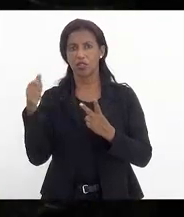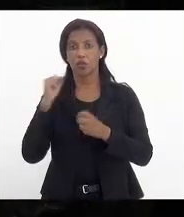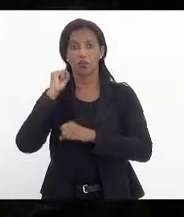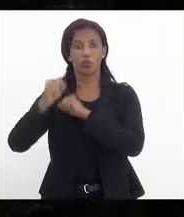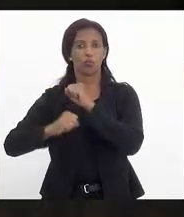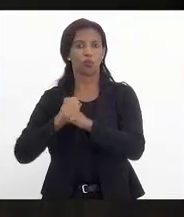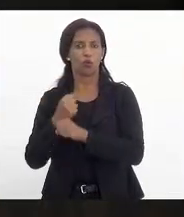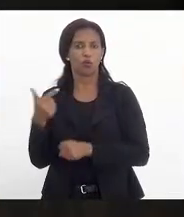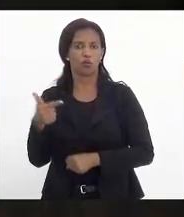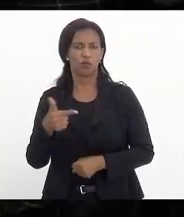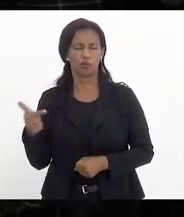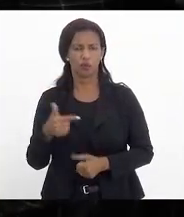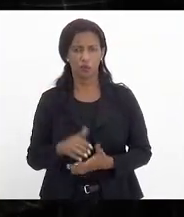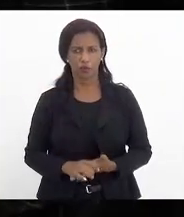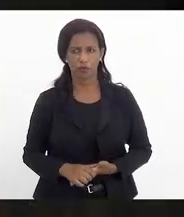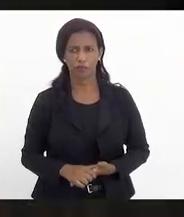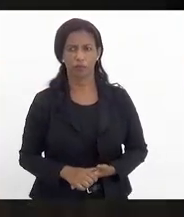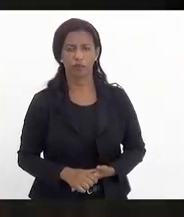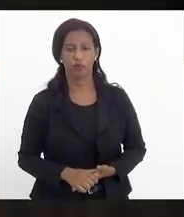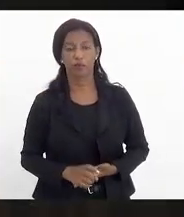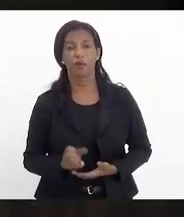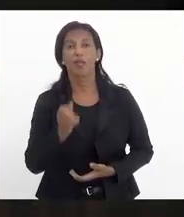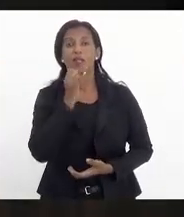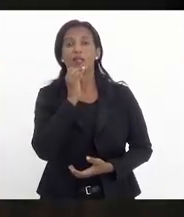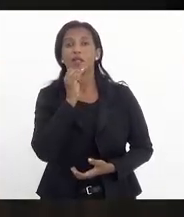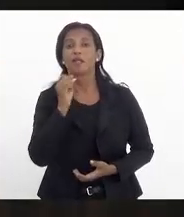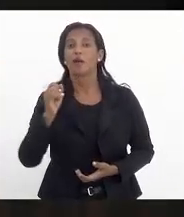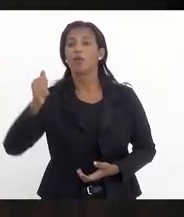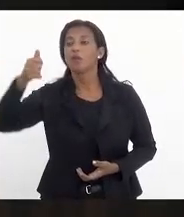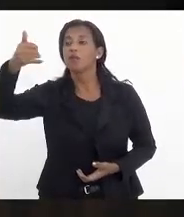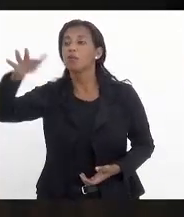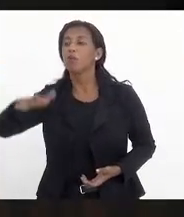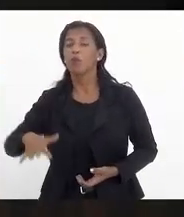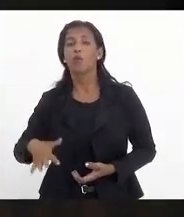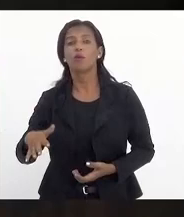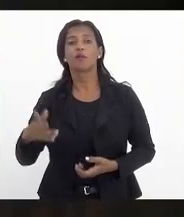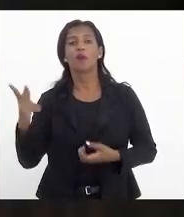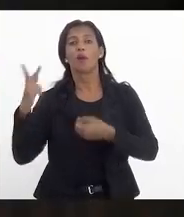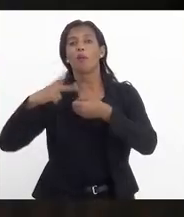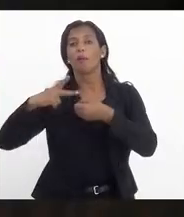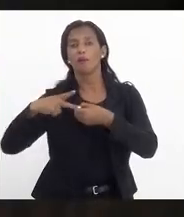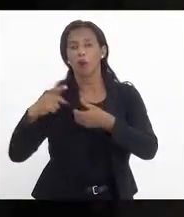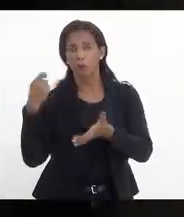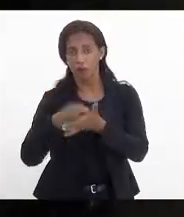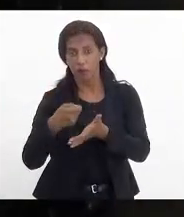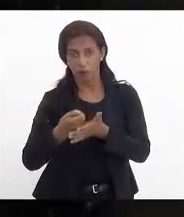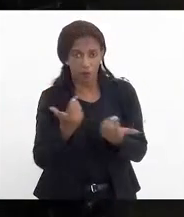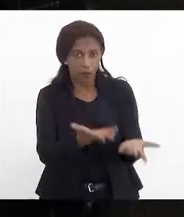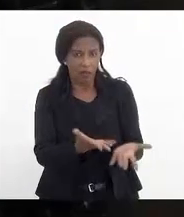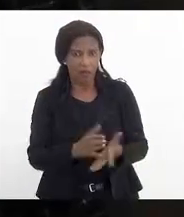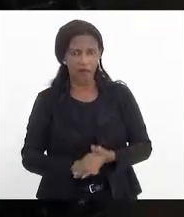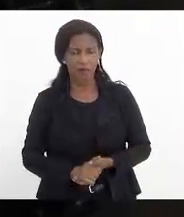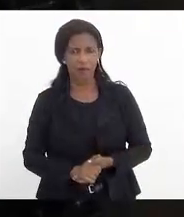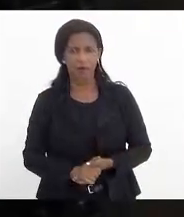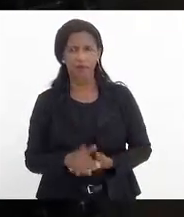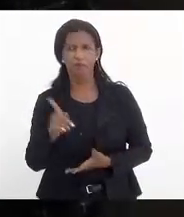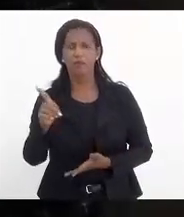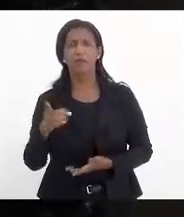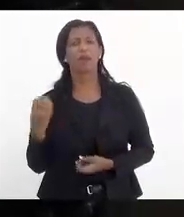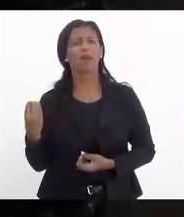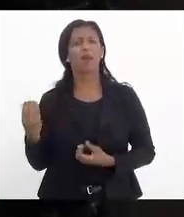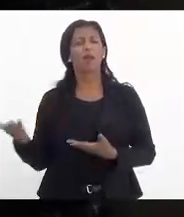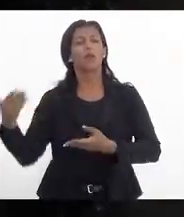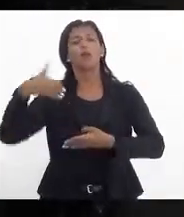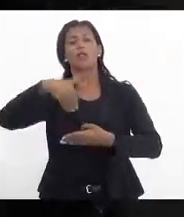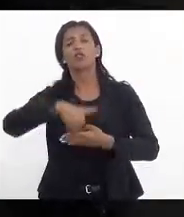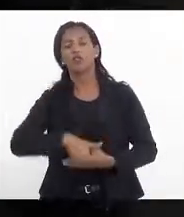não subir, aqui na casa, se tiver uma queda de preço de barril, como é que faz? Ele está obrigado a dar? E quando que a gente vota a